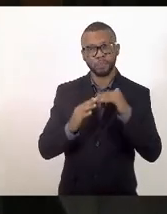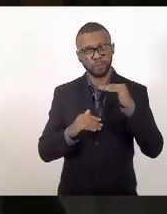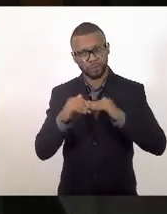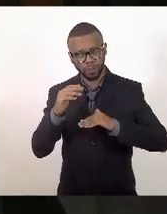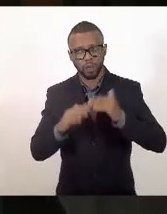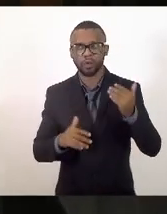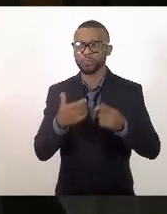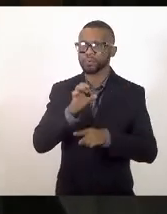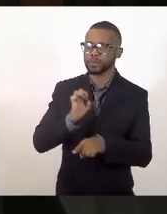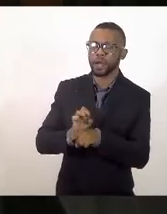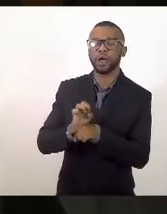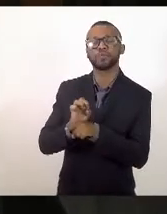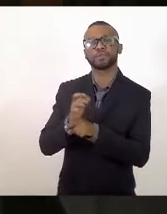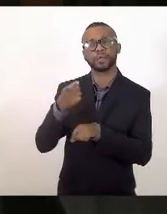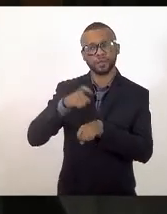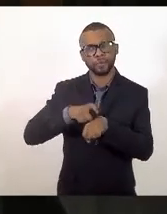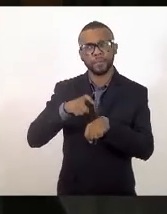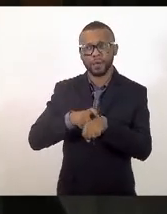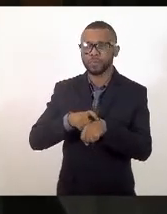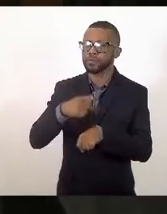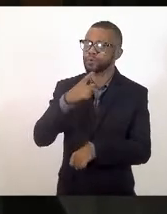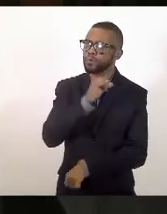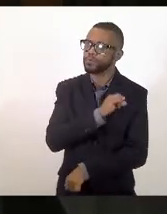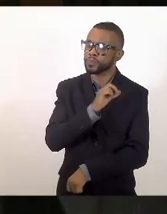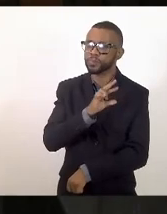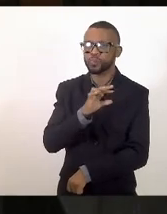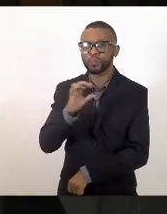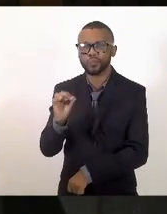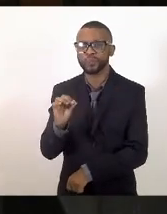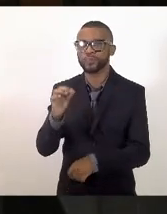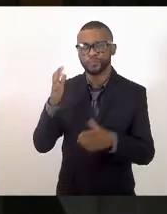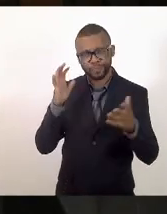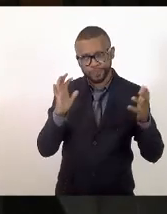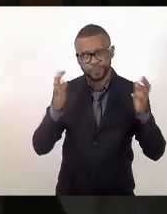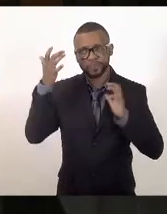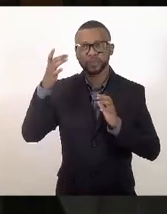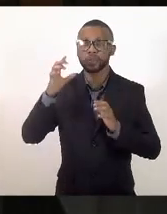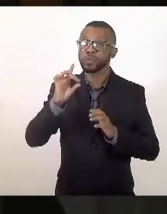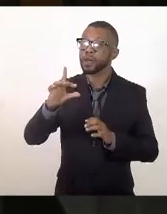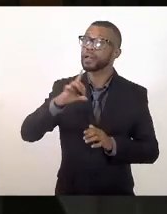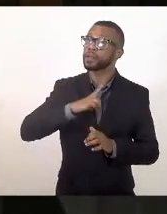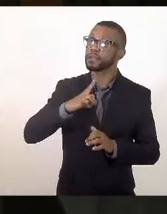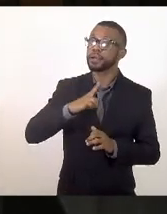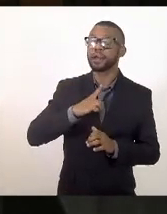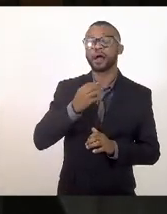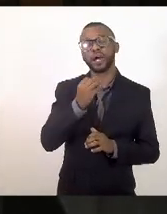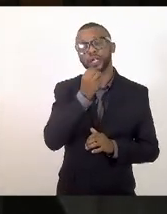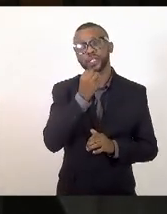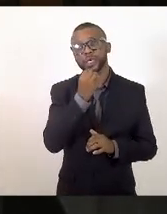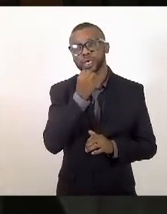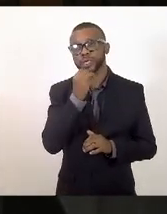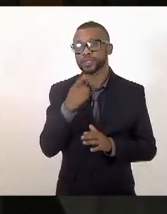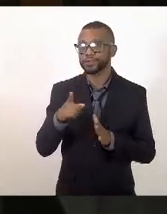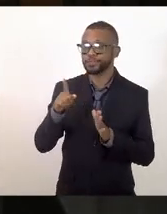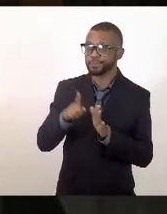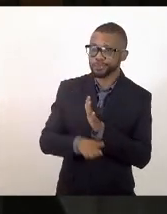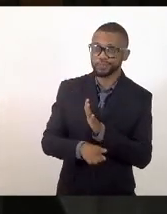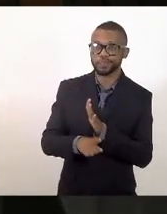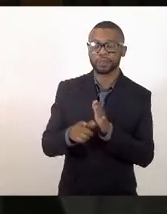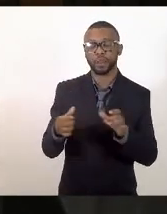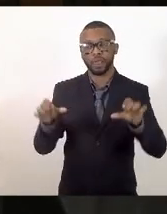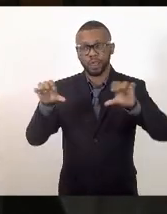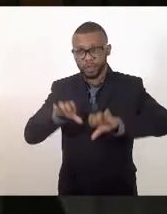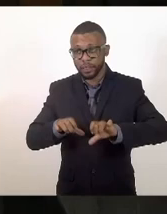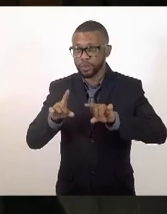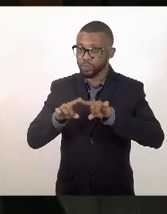reedificação do Rio de Janeiro. O Rio de Janeiro definitivamente só terá chance de sair da crise com bravos servidores